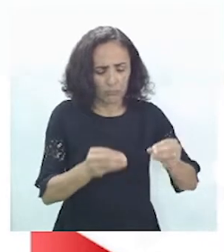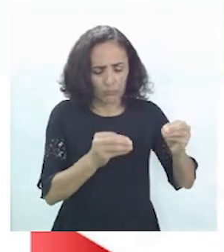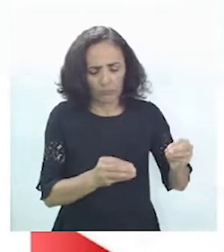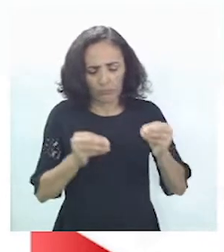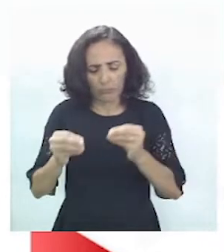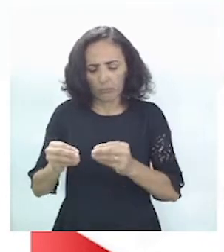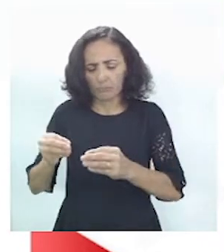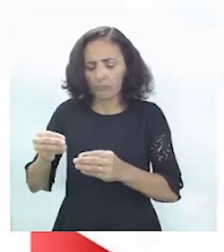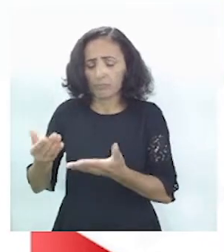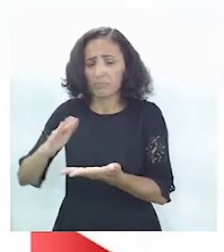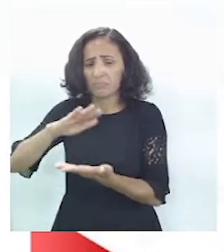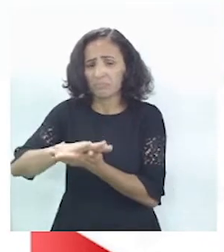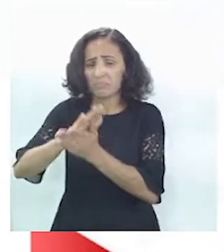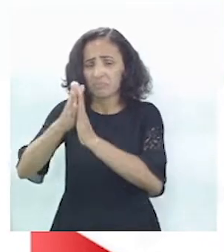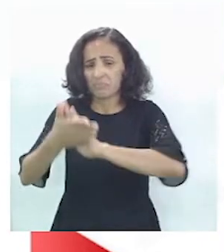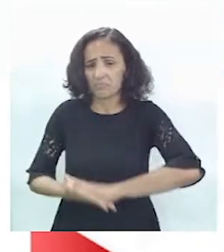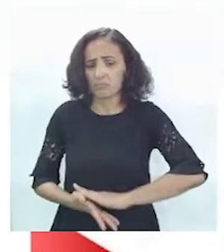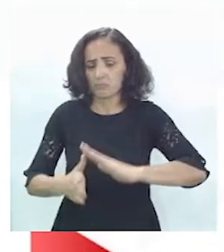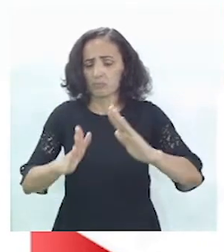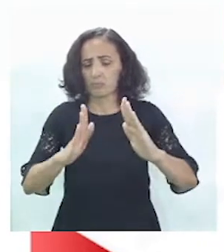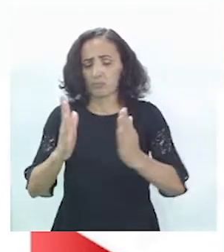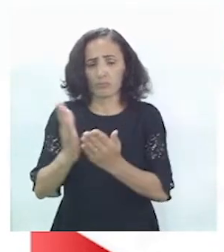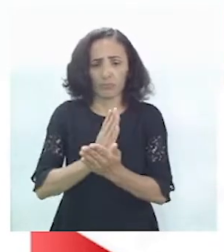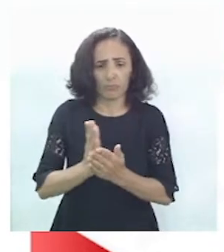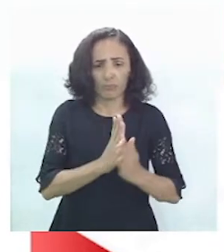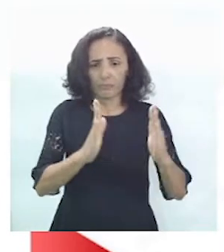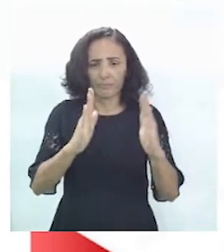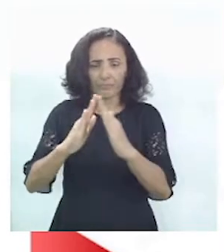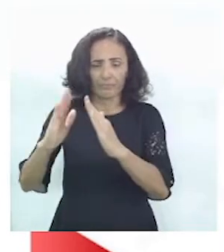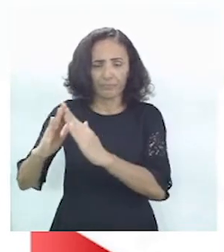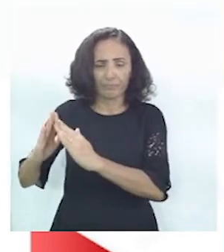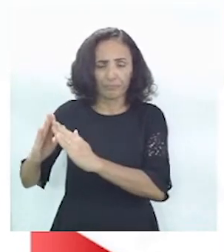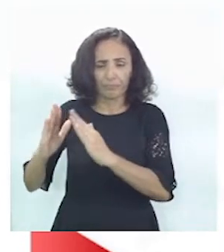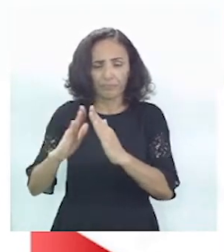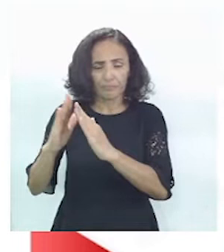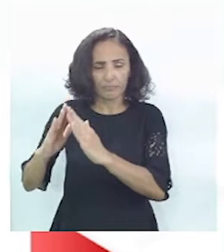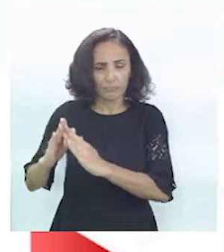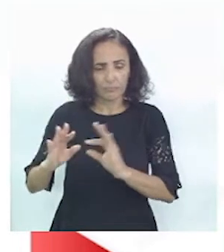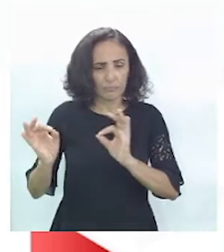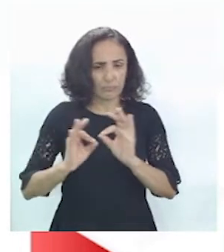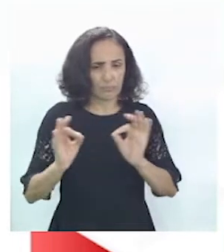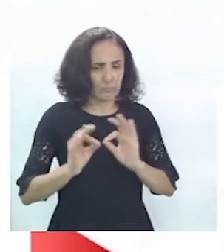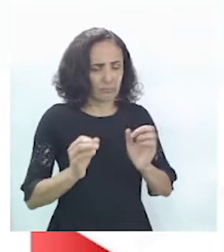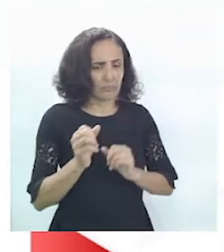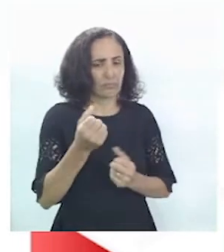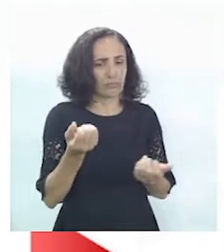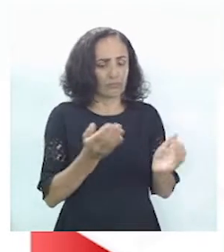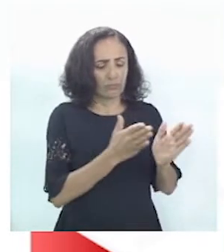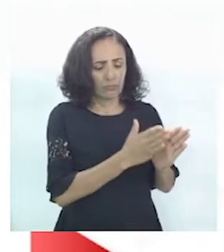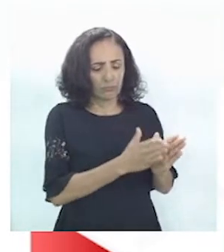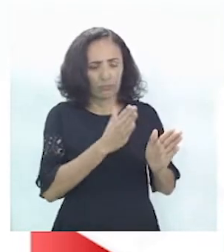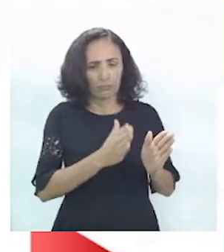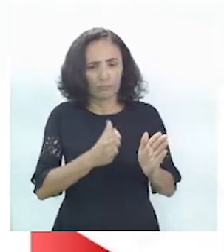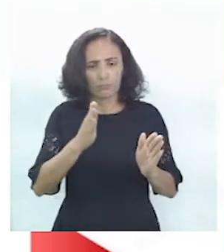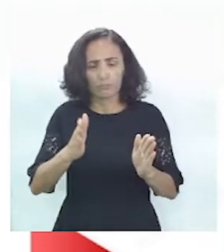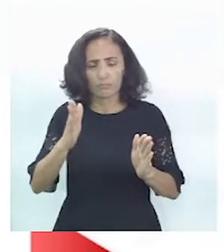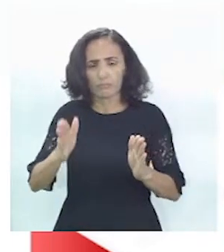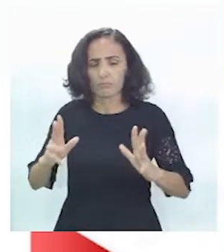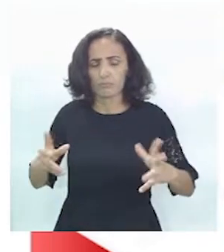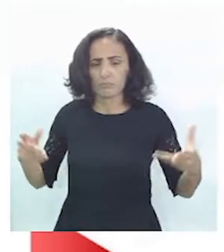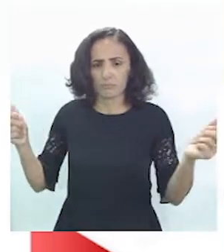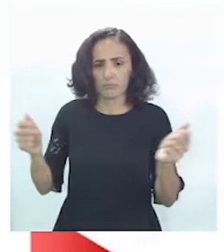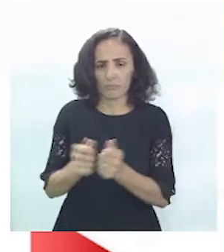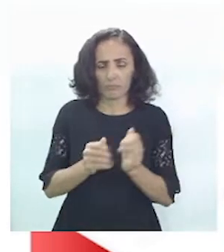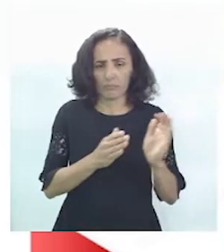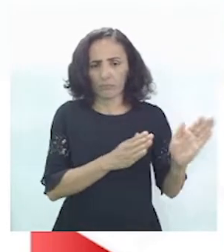destruir casas e construções. Durante suas construções, as usinas hidrelétricas, elas irão emitir